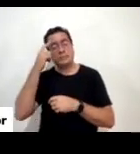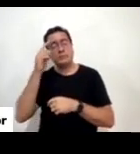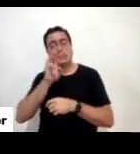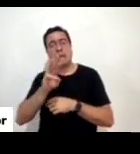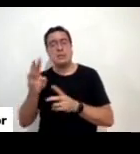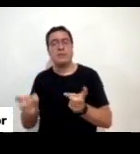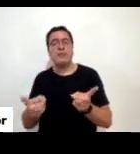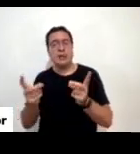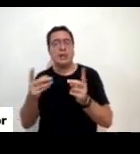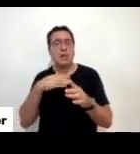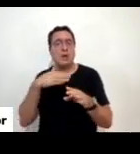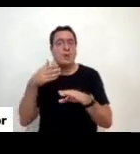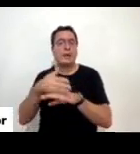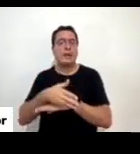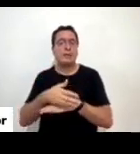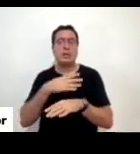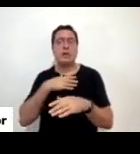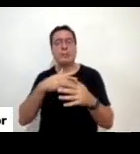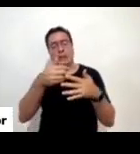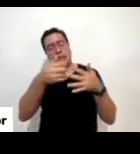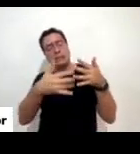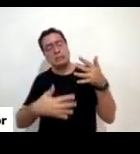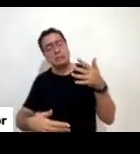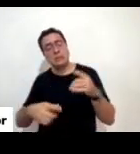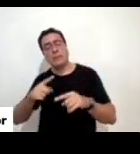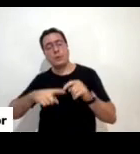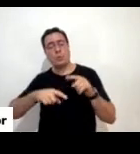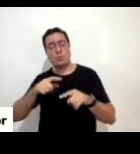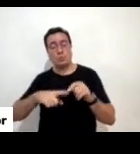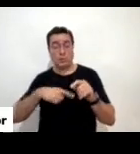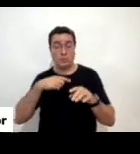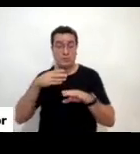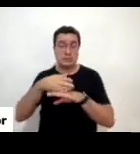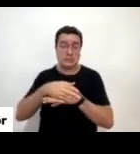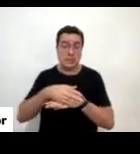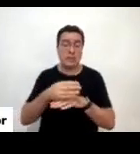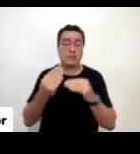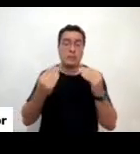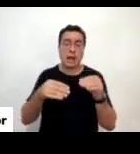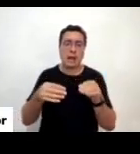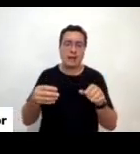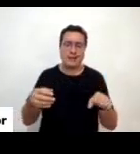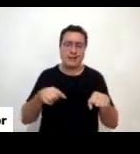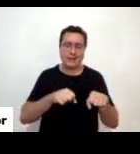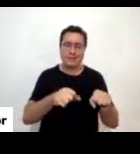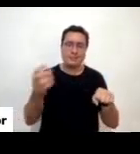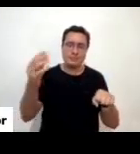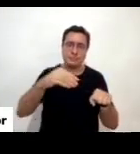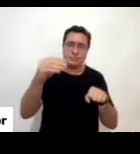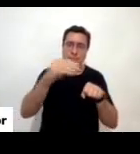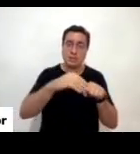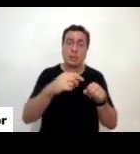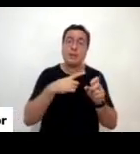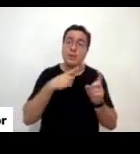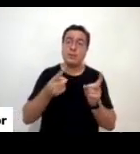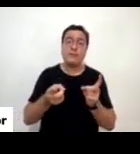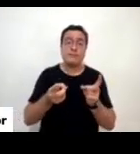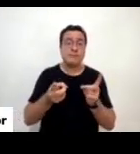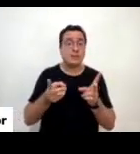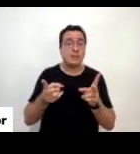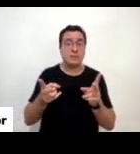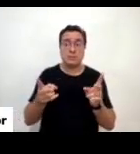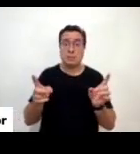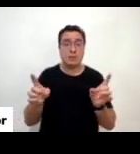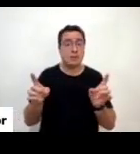simplesmente eu entro, tenho uma lista de produtos onde eu vou acessar, colocar no carrinho de compras e finalizar a compra. Mas existe também um